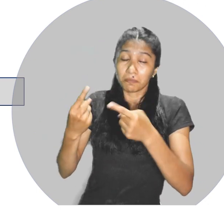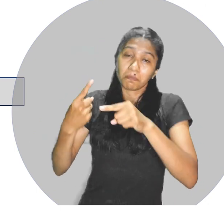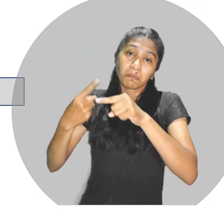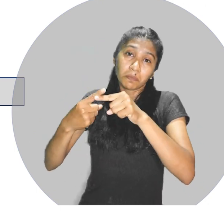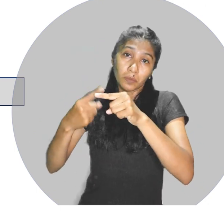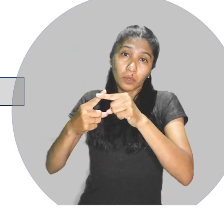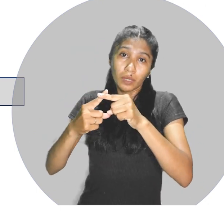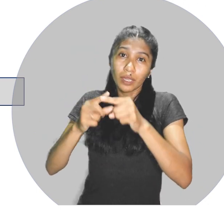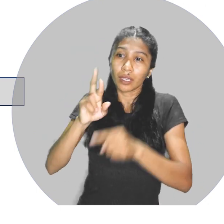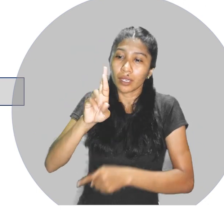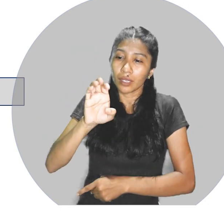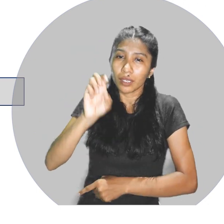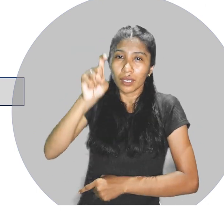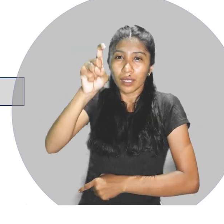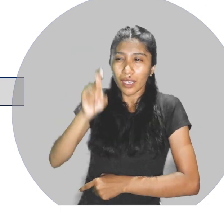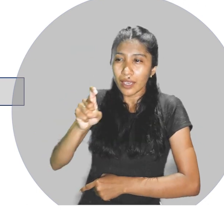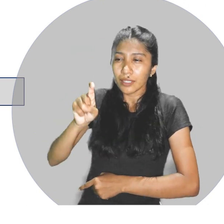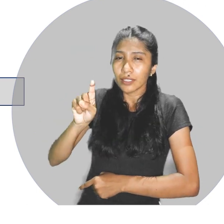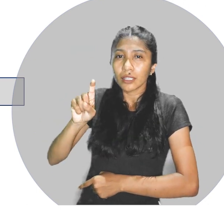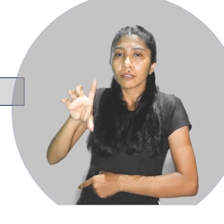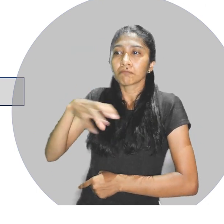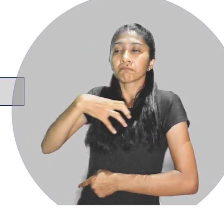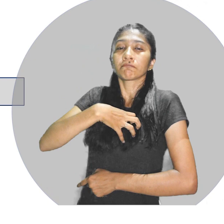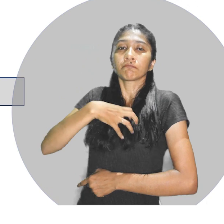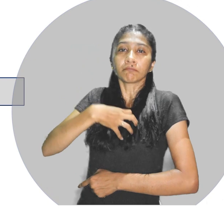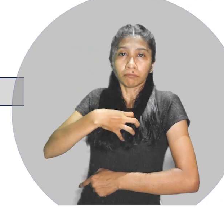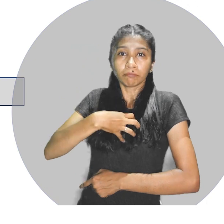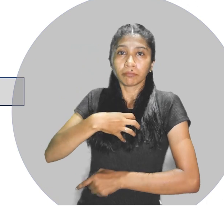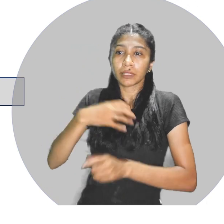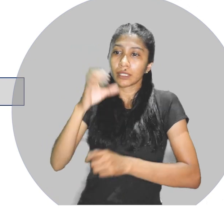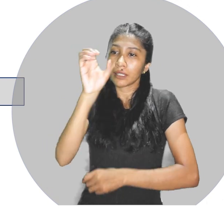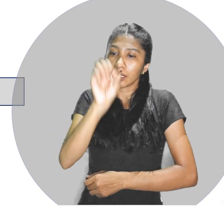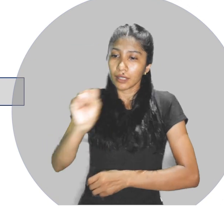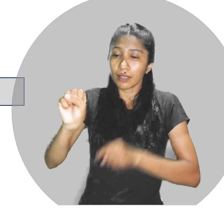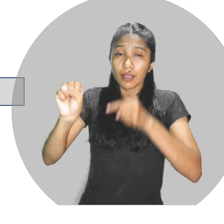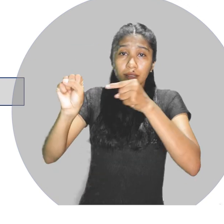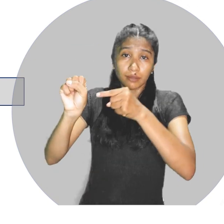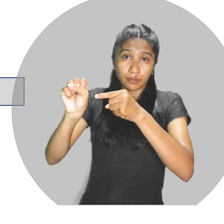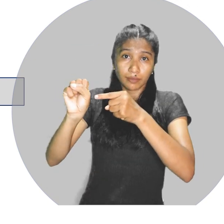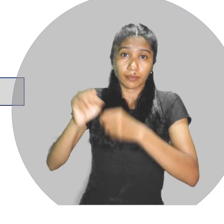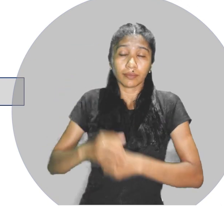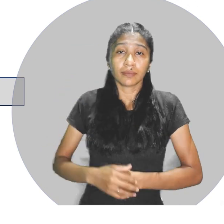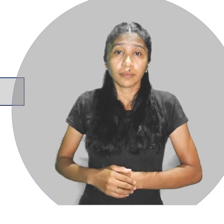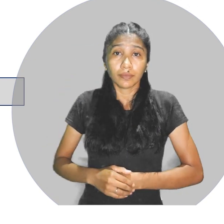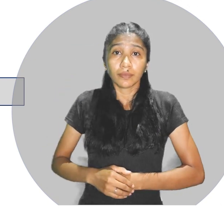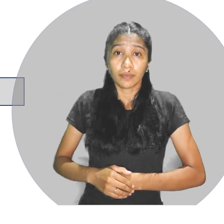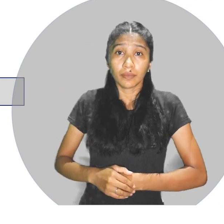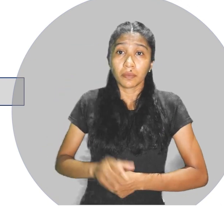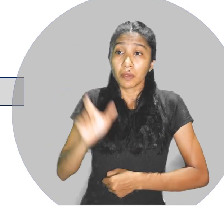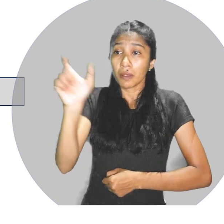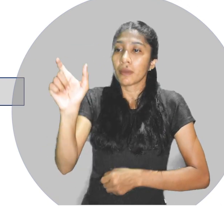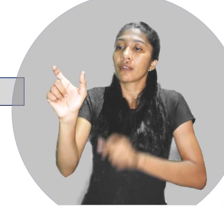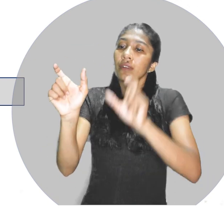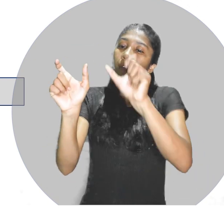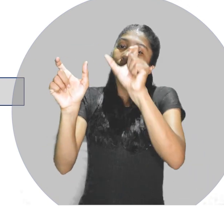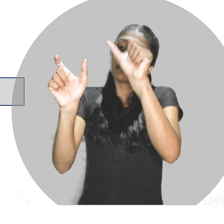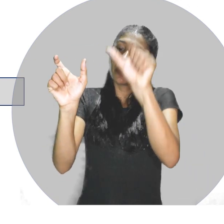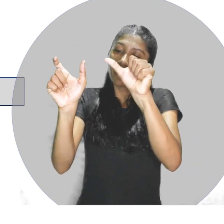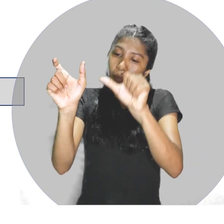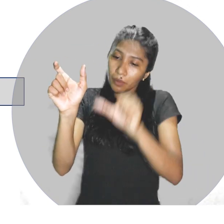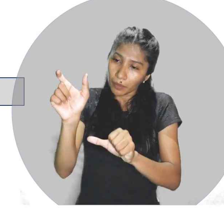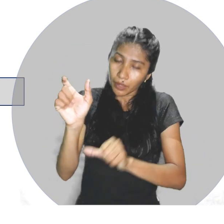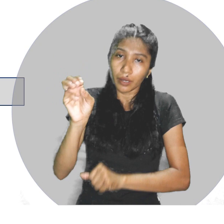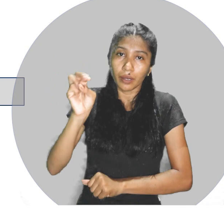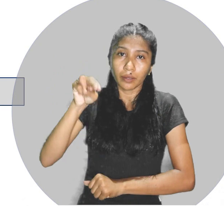portanto, com um som de sigma, som de S. Esta palavra declinada, o nominativo